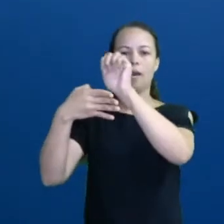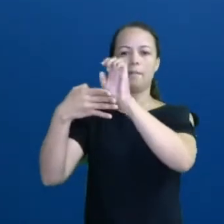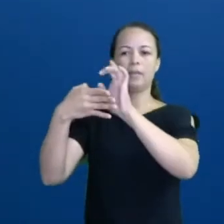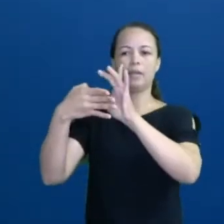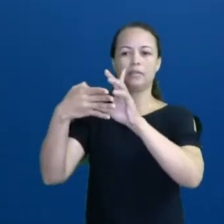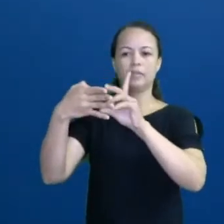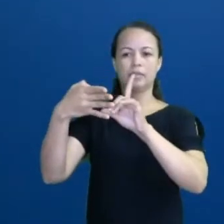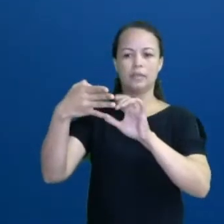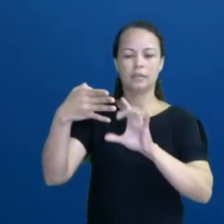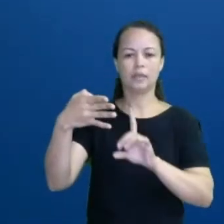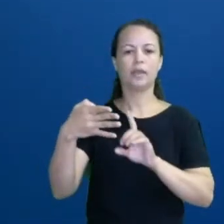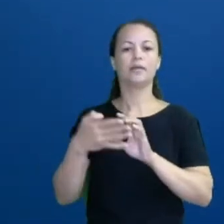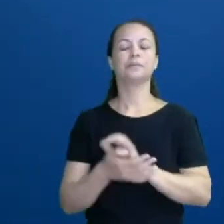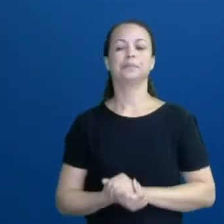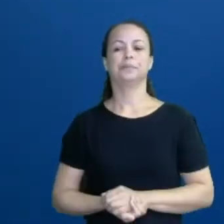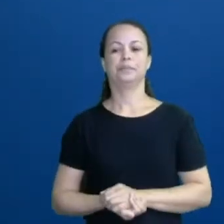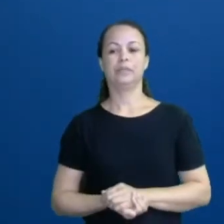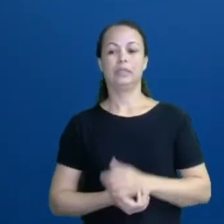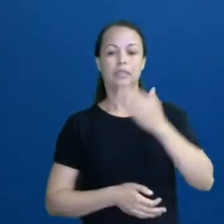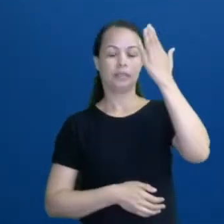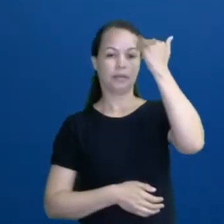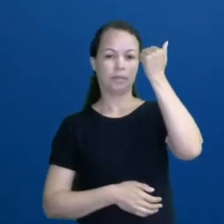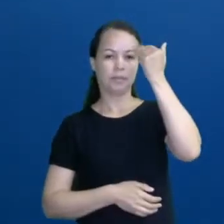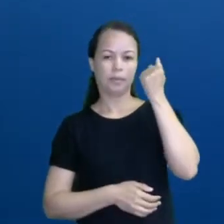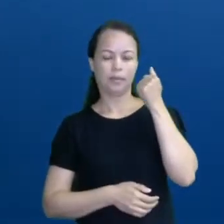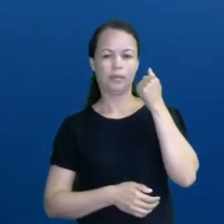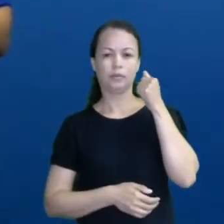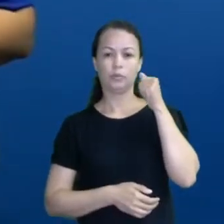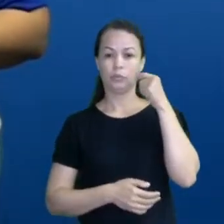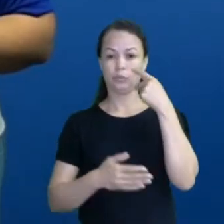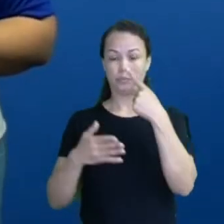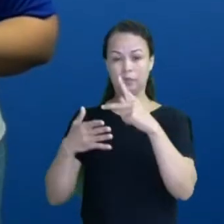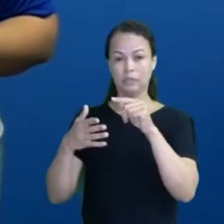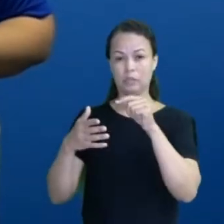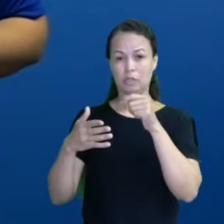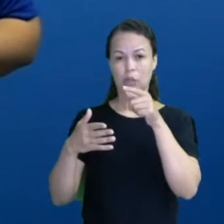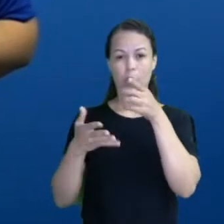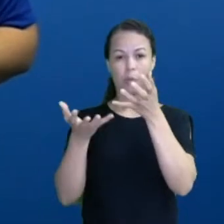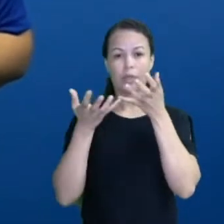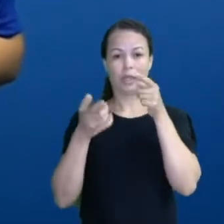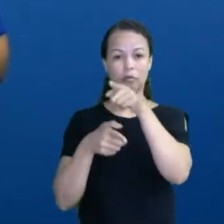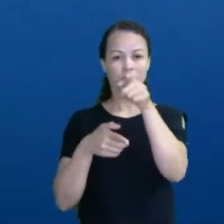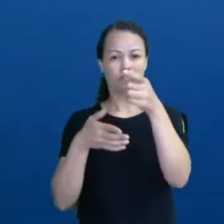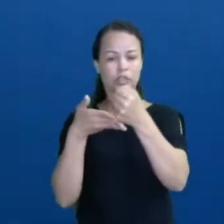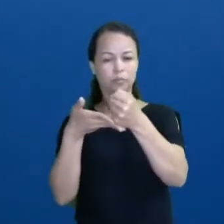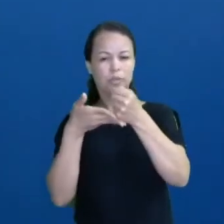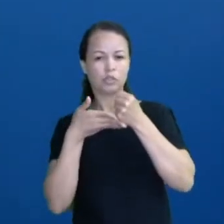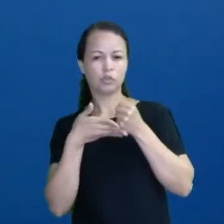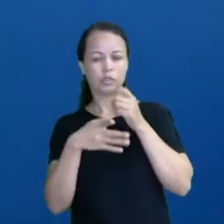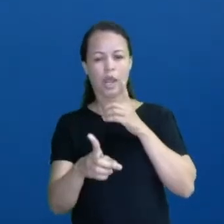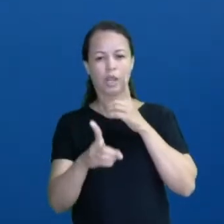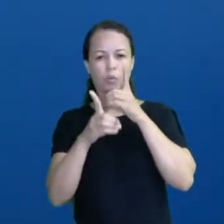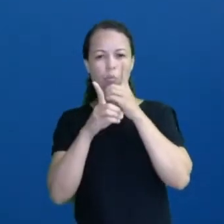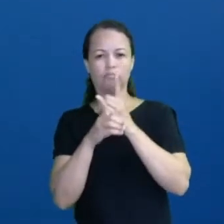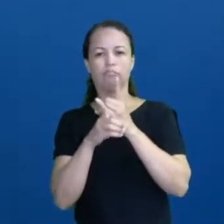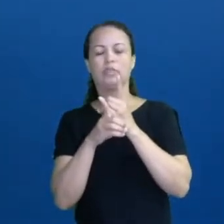alfabética, né? Sabendo disso, eu quero que vocês me ajudem a encontrar